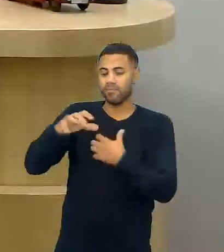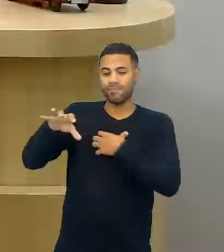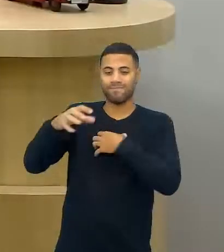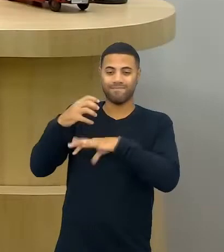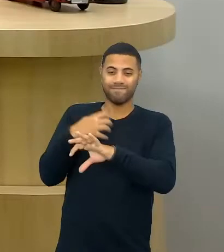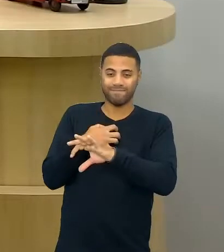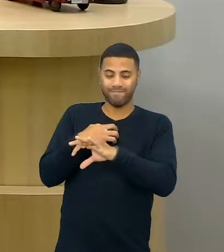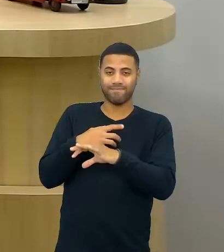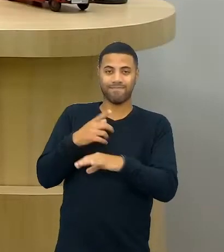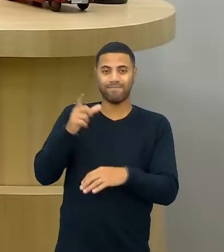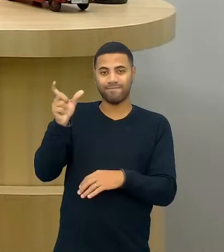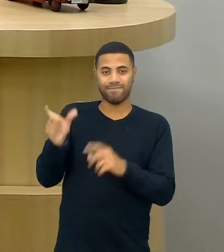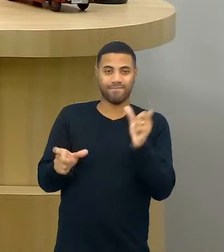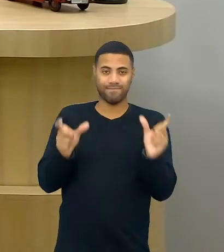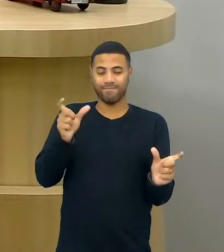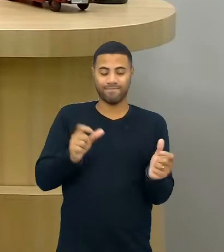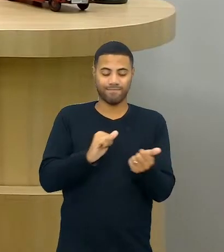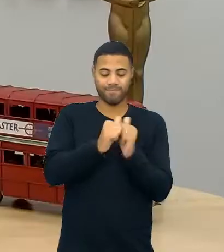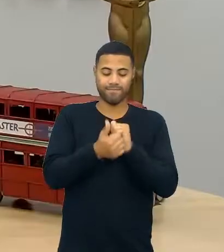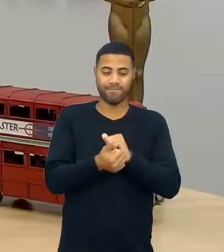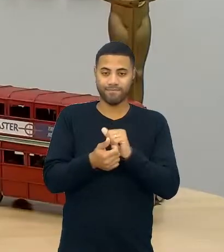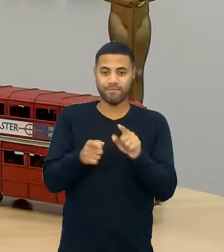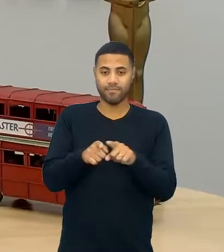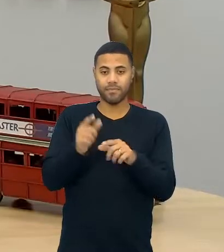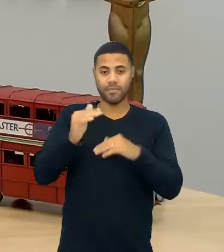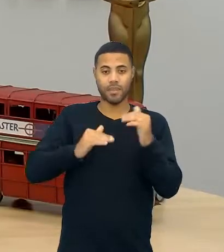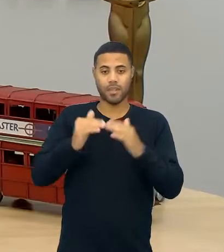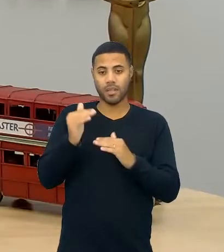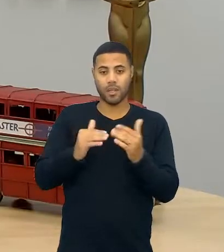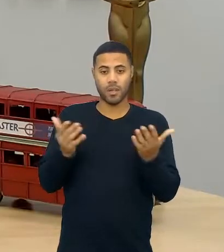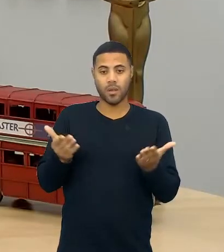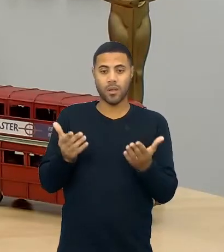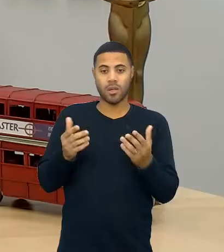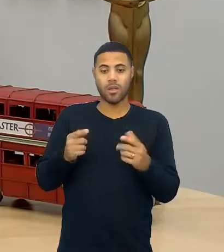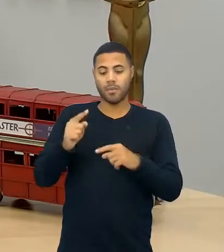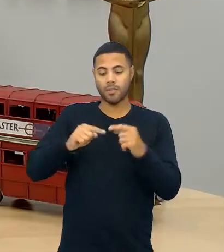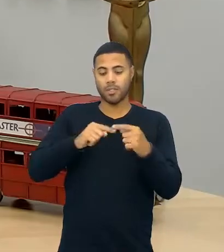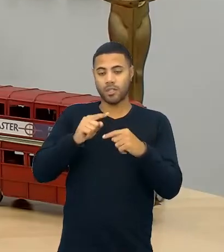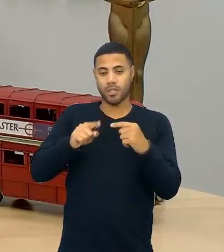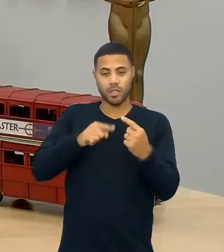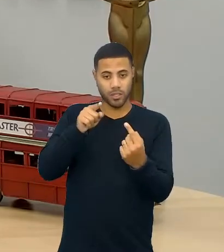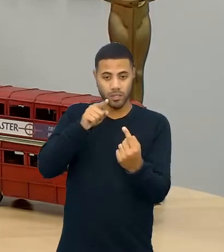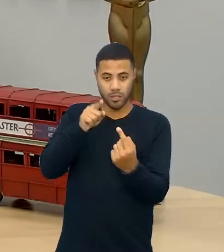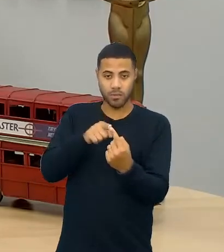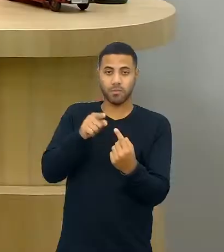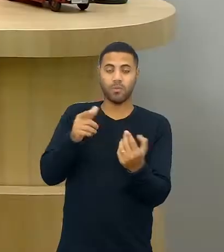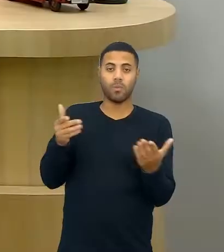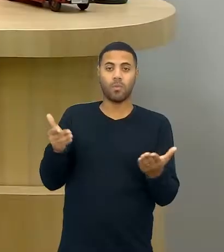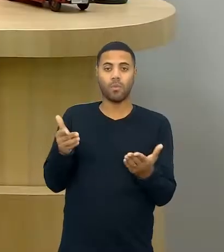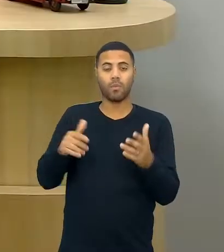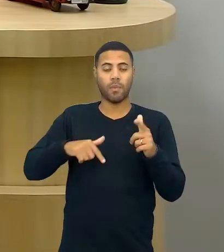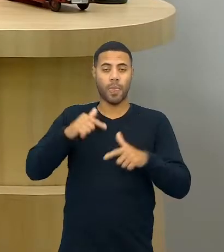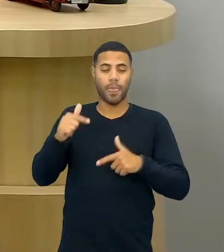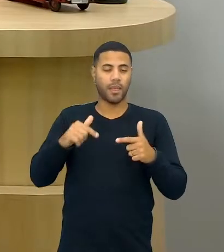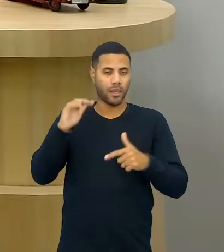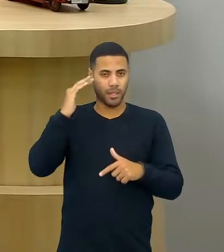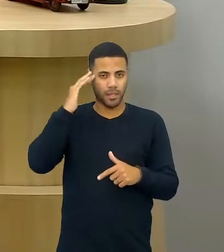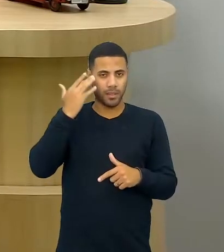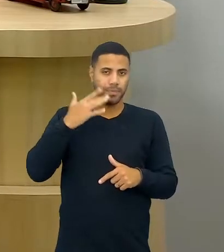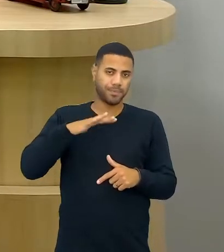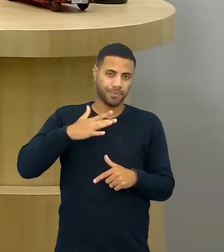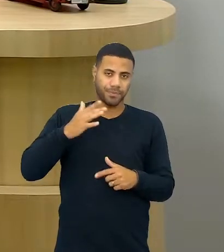abordados. Professora Ilana, pelas habilidades, pelos objetivos que iremos trabalhar aqui, você já entendeu a